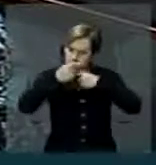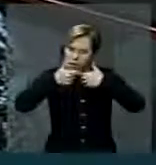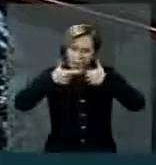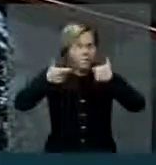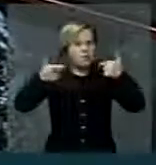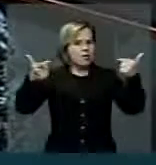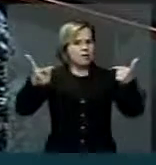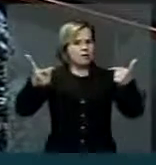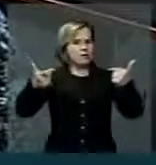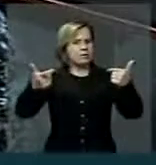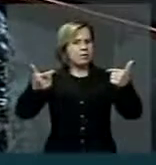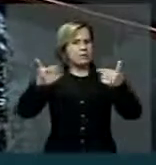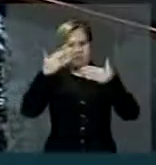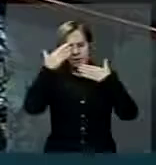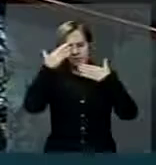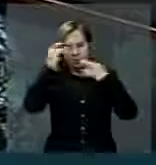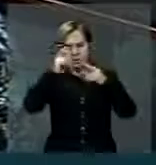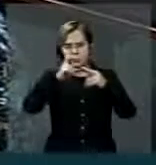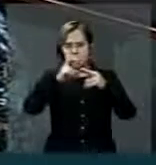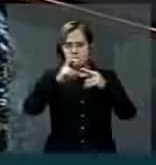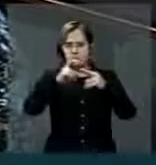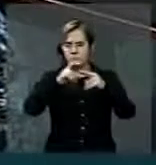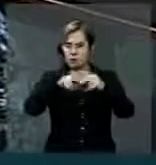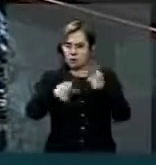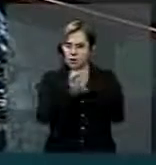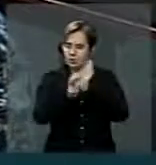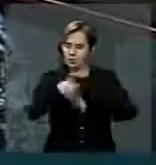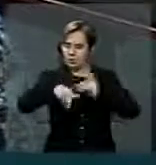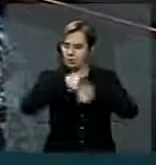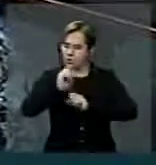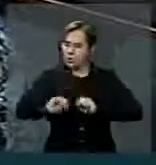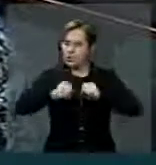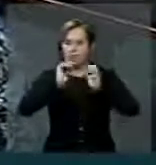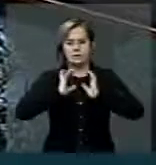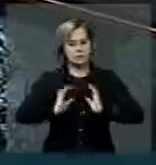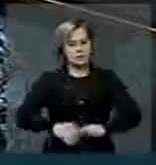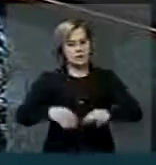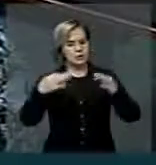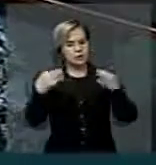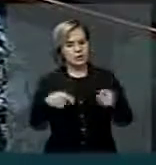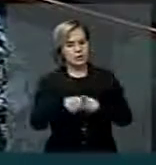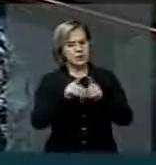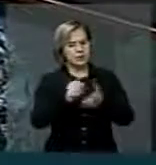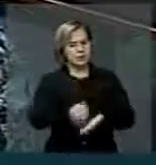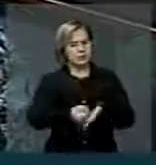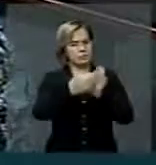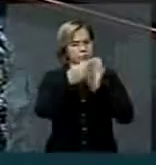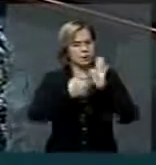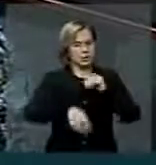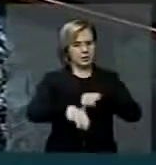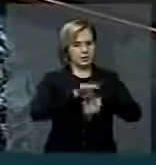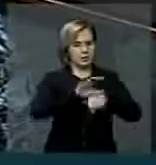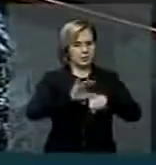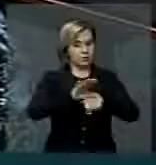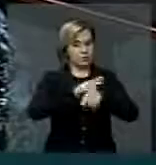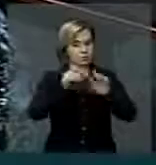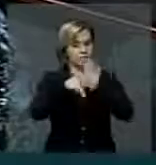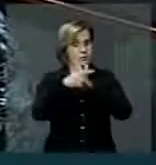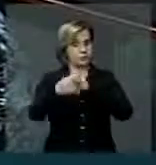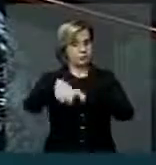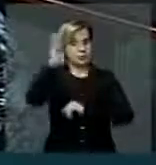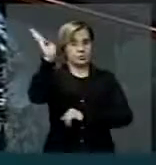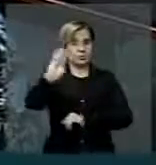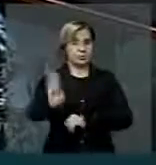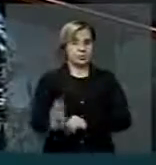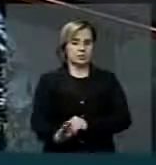à presença da cidadania quando da construção dessa Carta Magna, dessa Carta Maior.